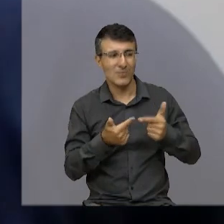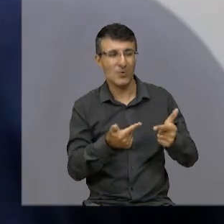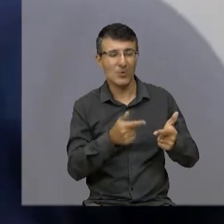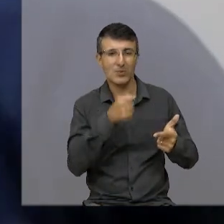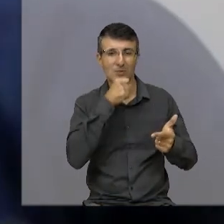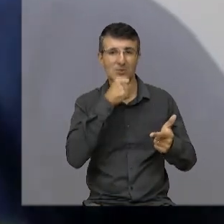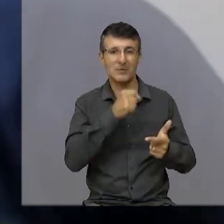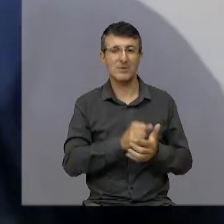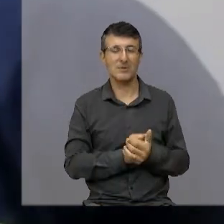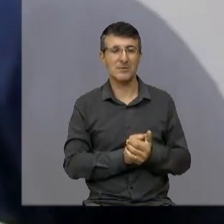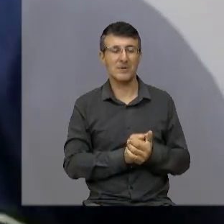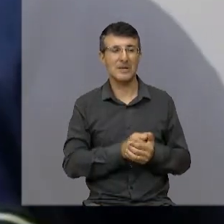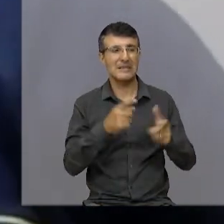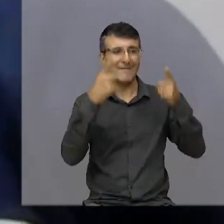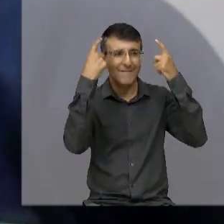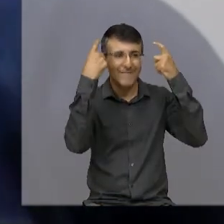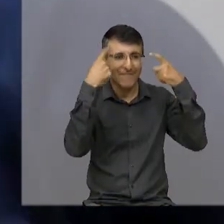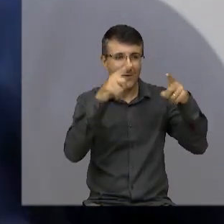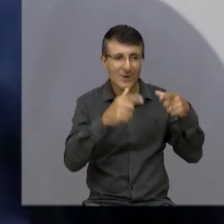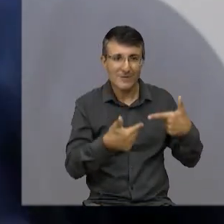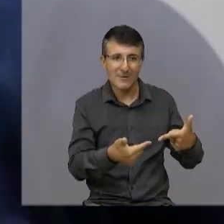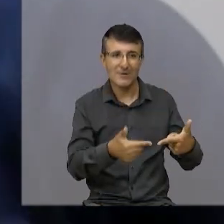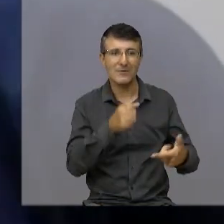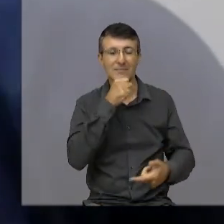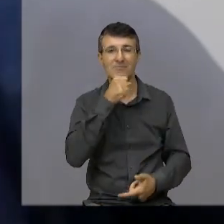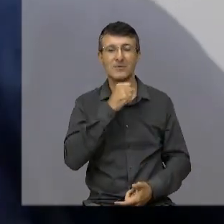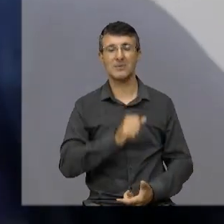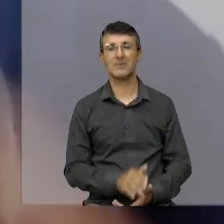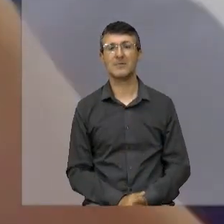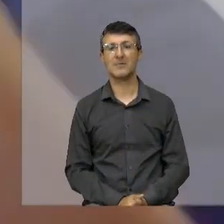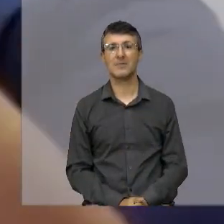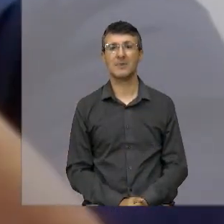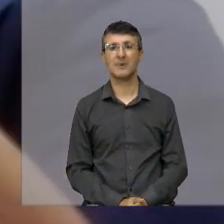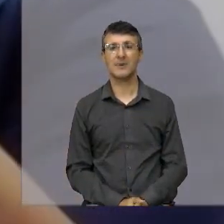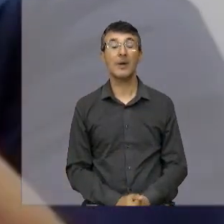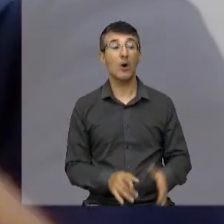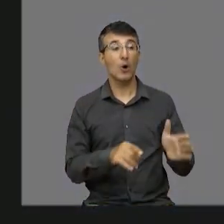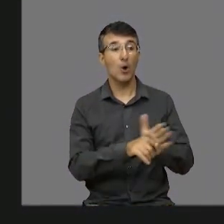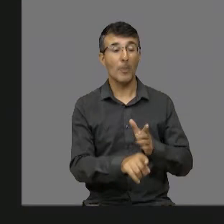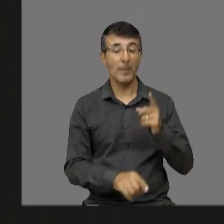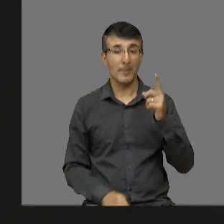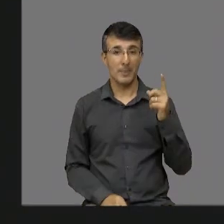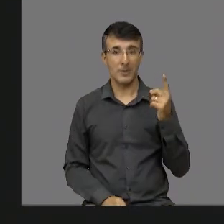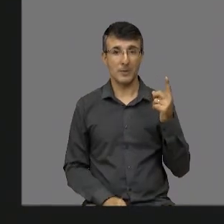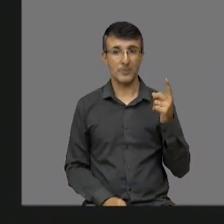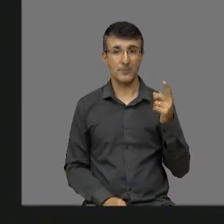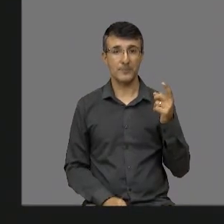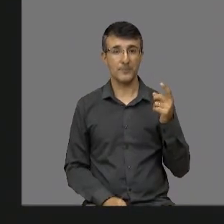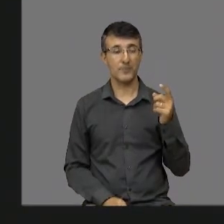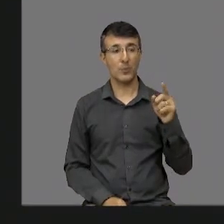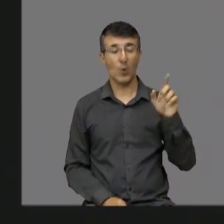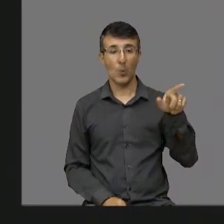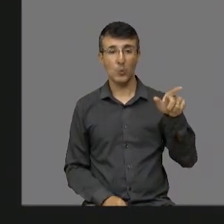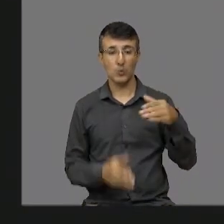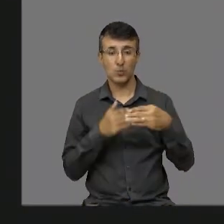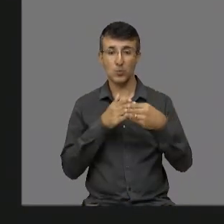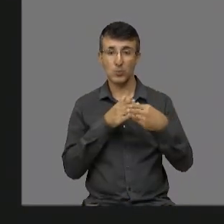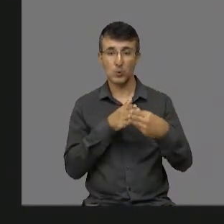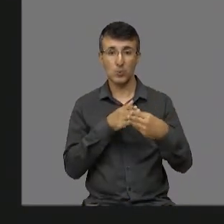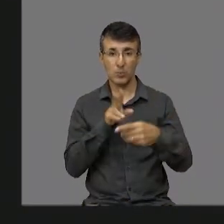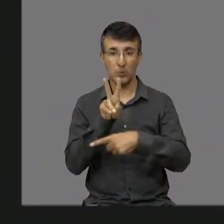do idoso. Só para uma pergunta aqui. Vocês acompanham até